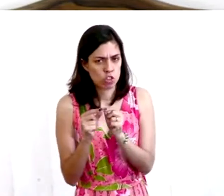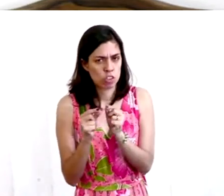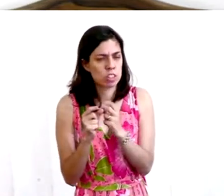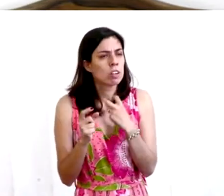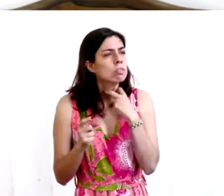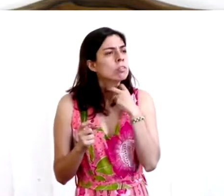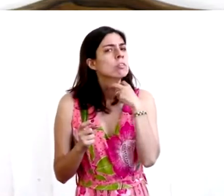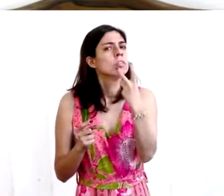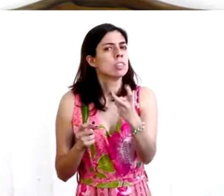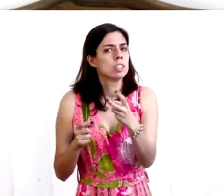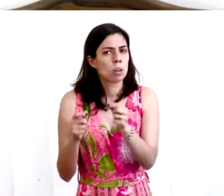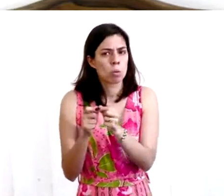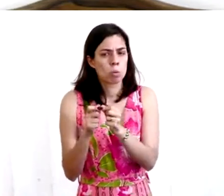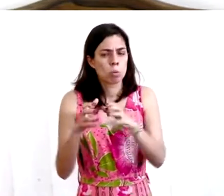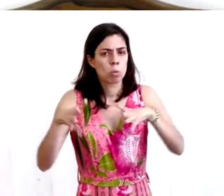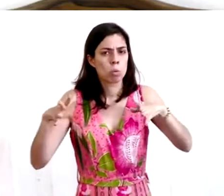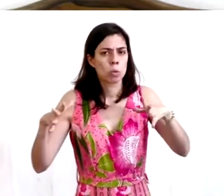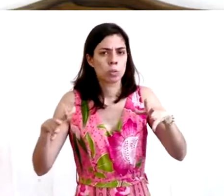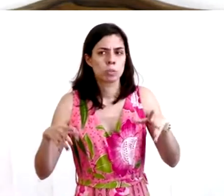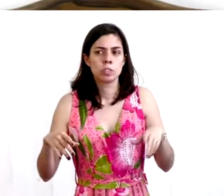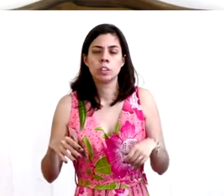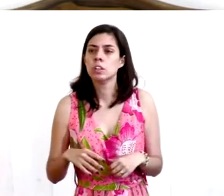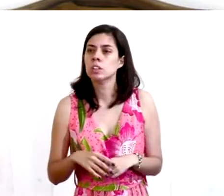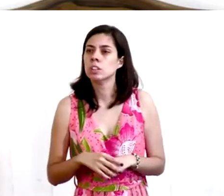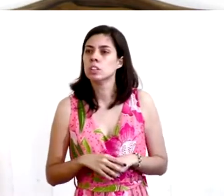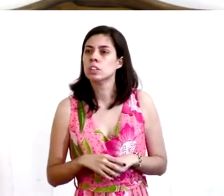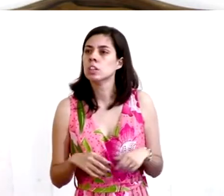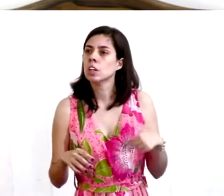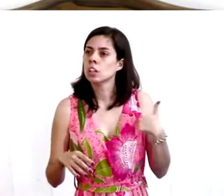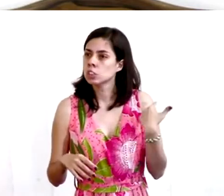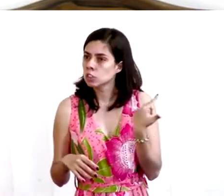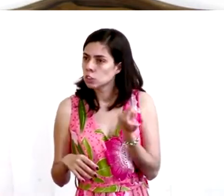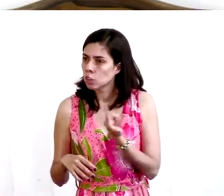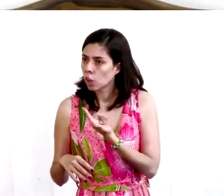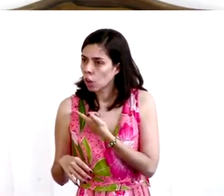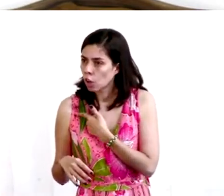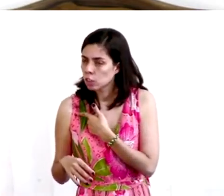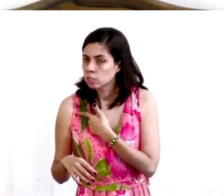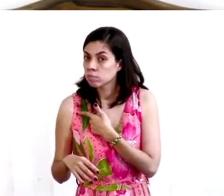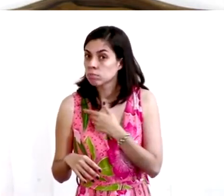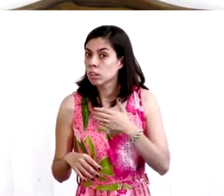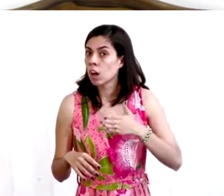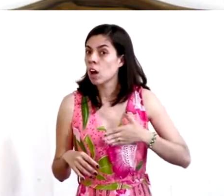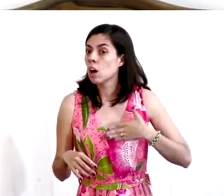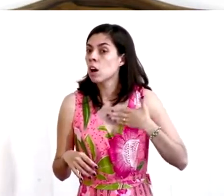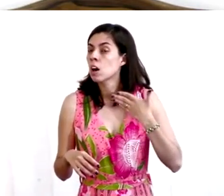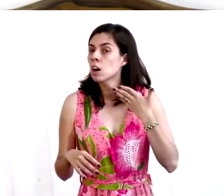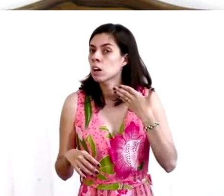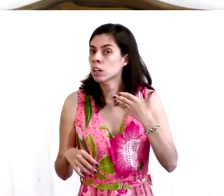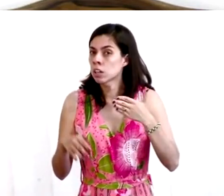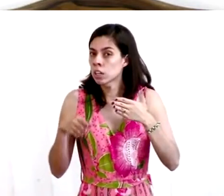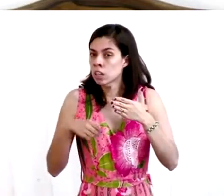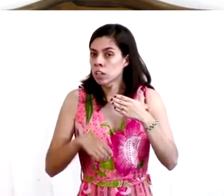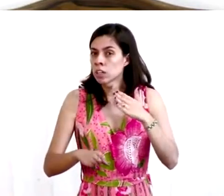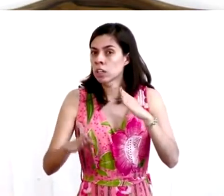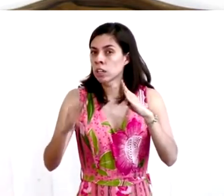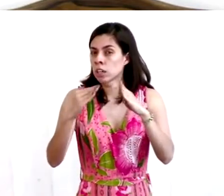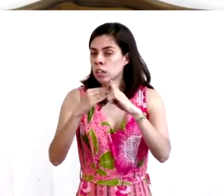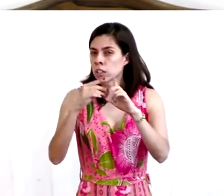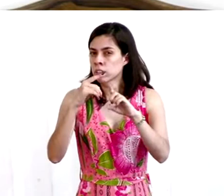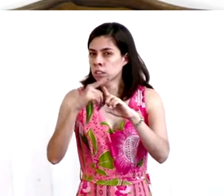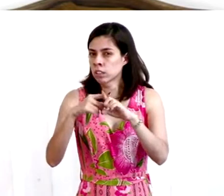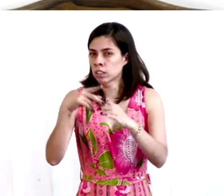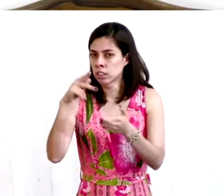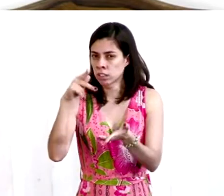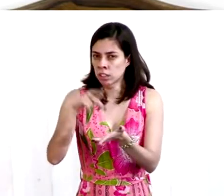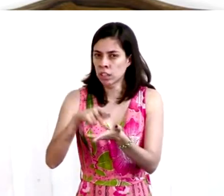voz da criação, nós não podemos sair de uma igreja genuinamente evangélica, protestante,